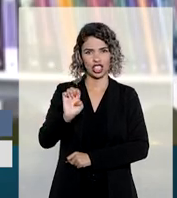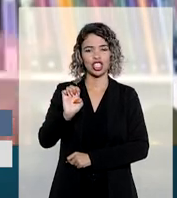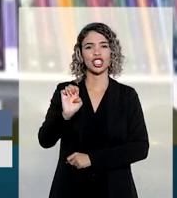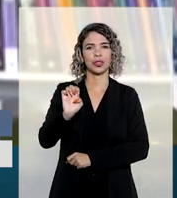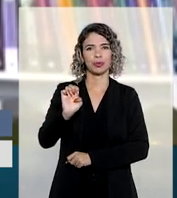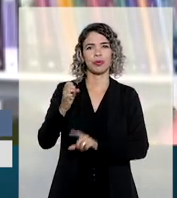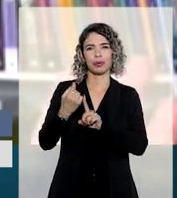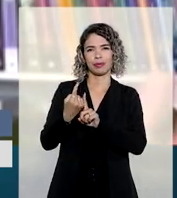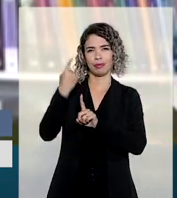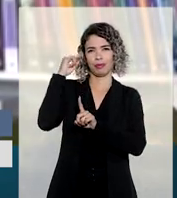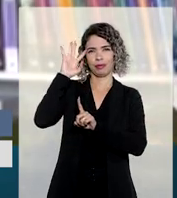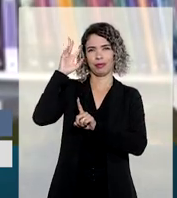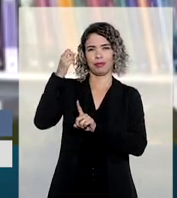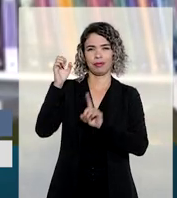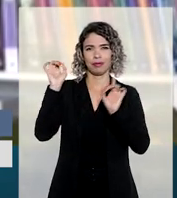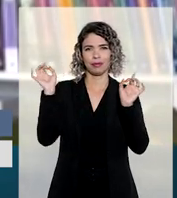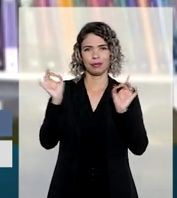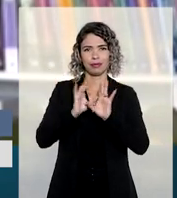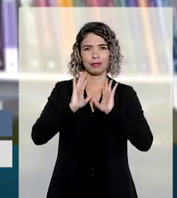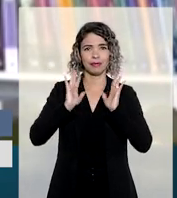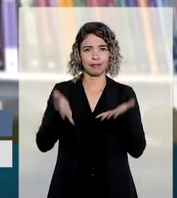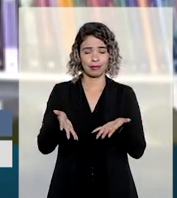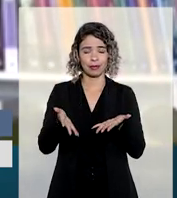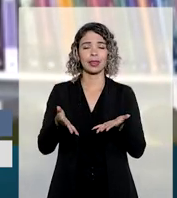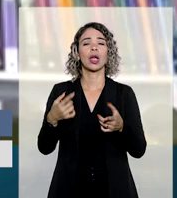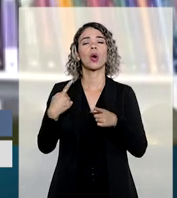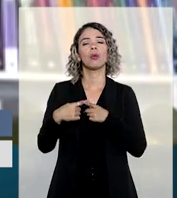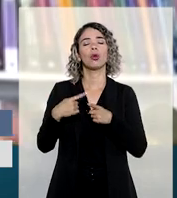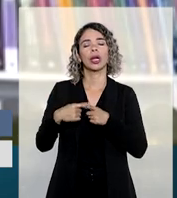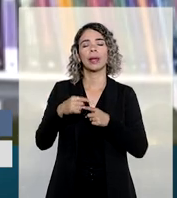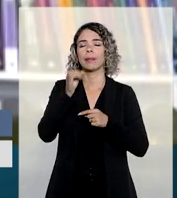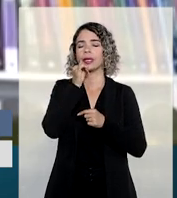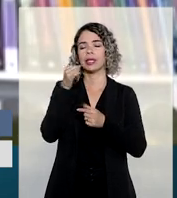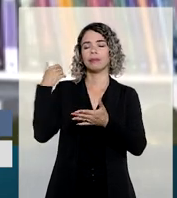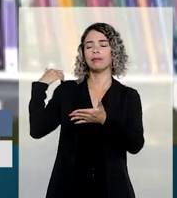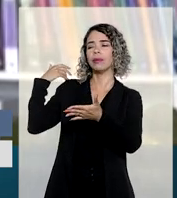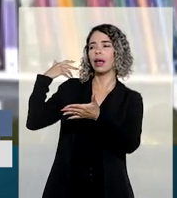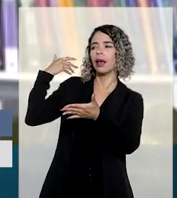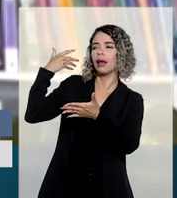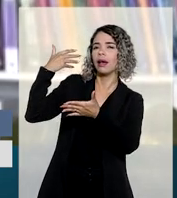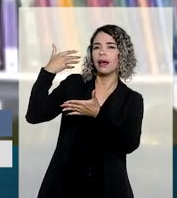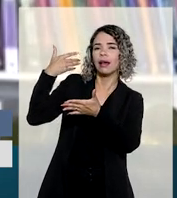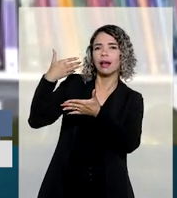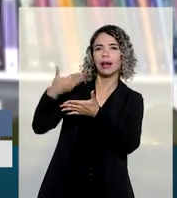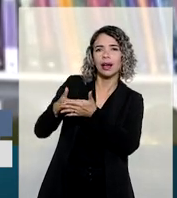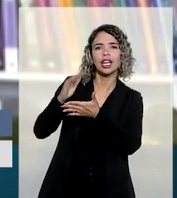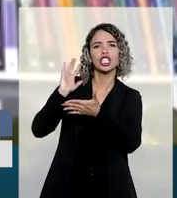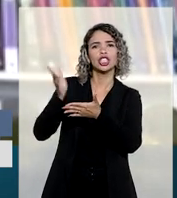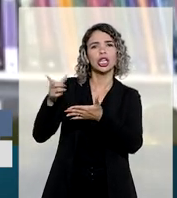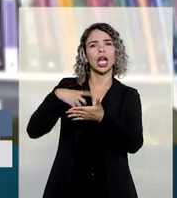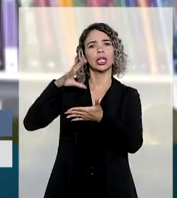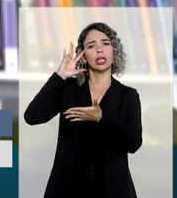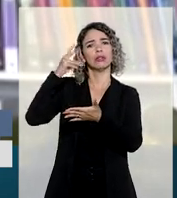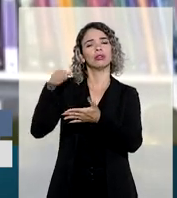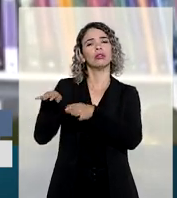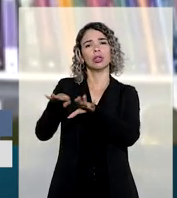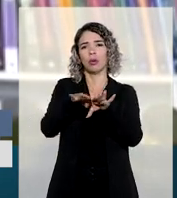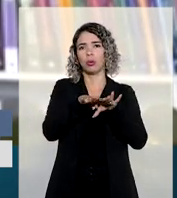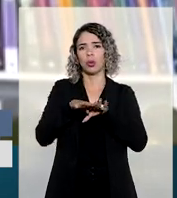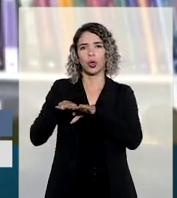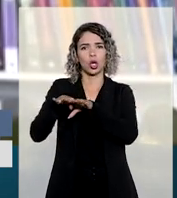Civil, adotando de vez um sistema de precedentes que já vinha se estabelecendo aí no direito brasileiro